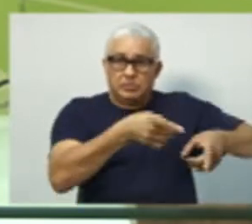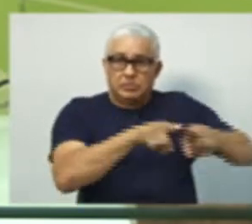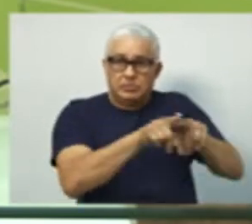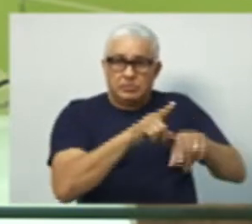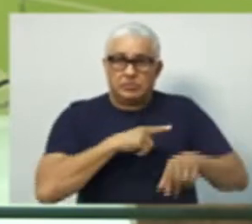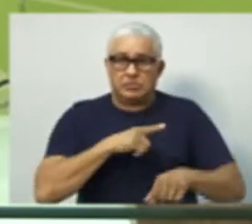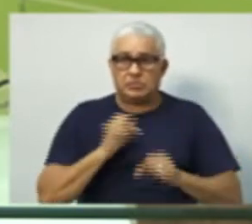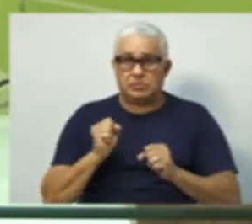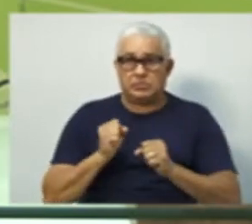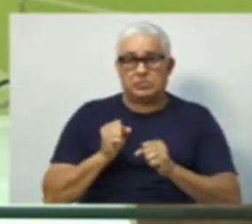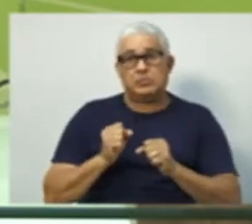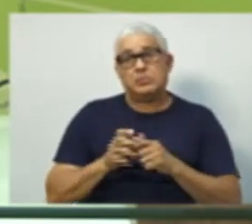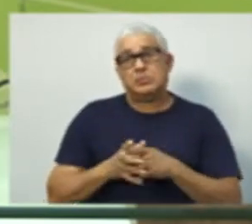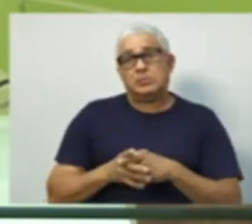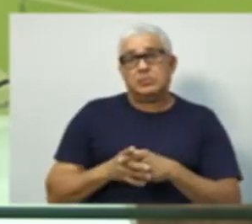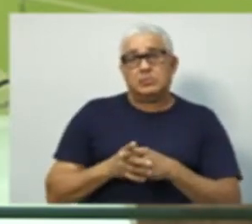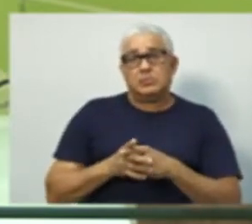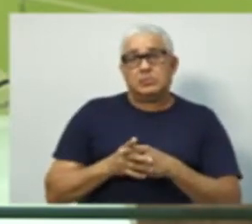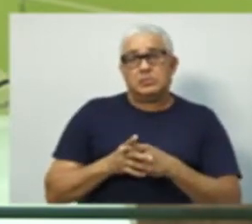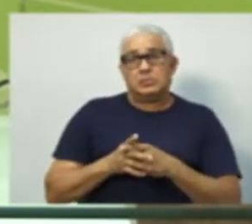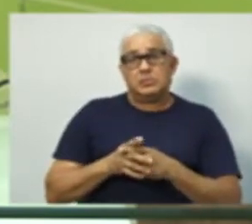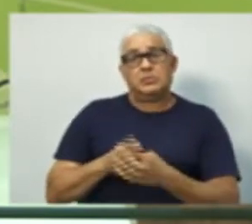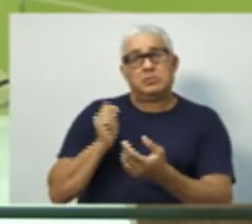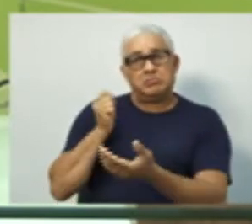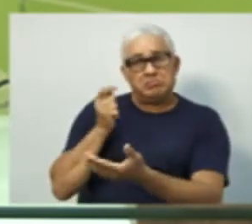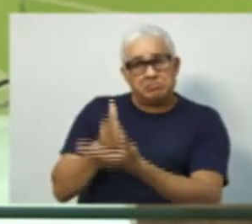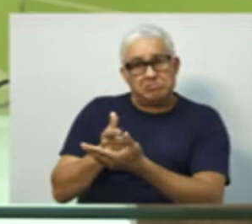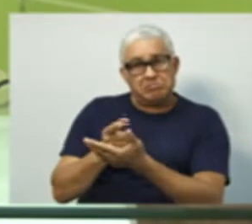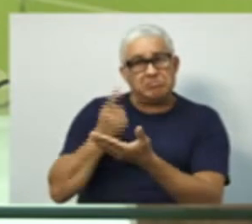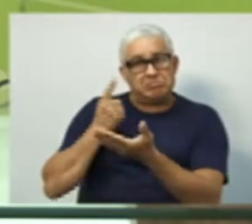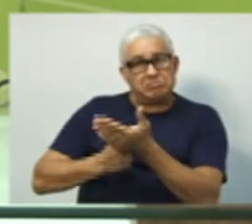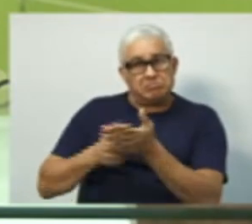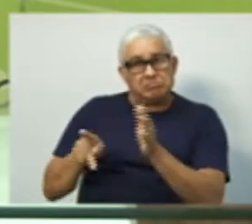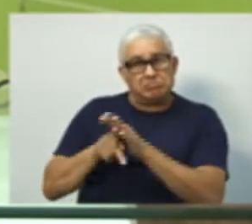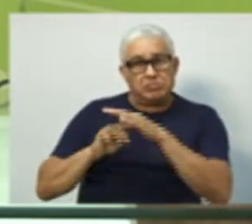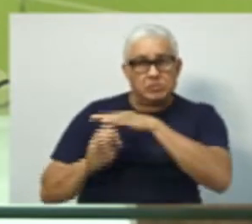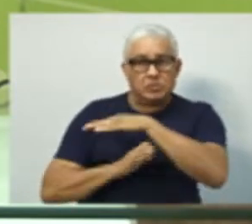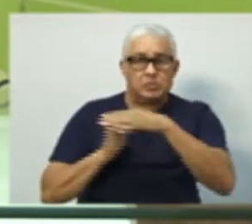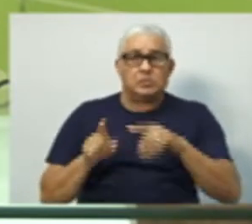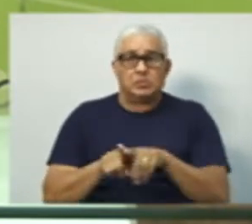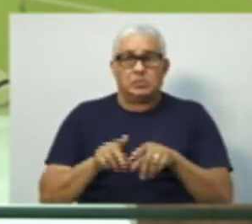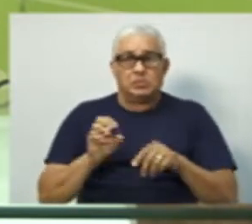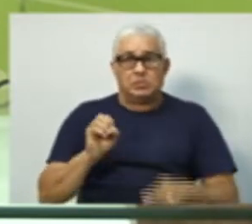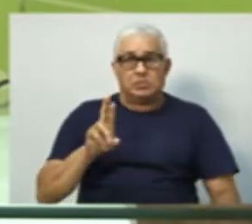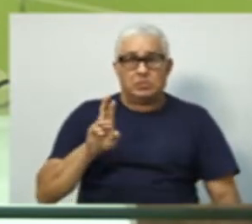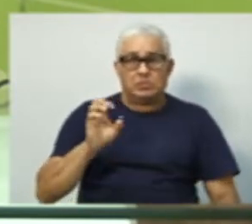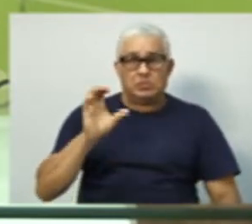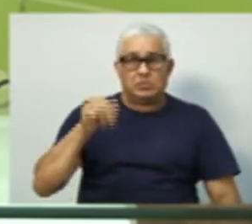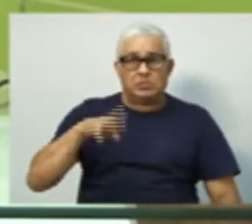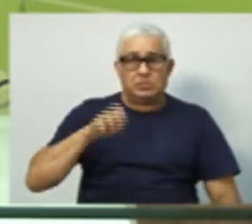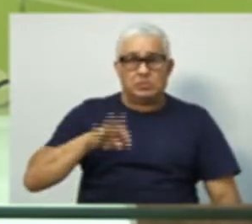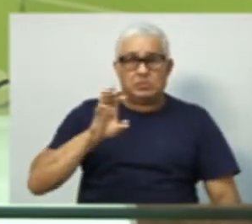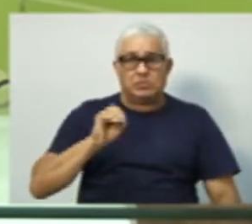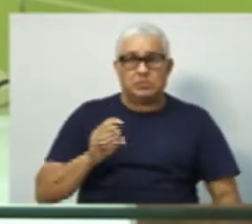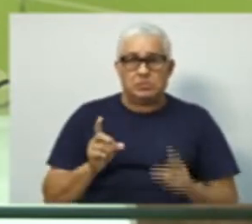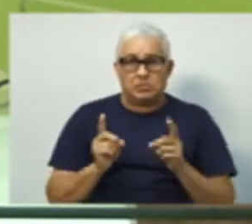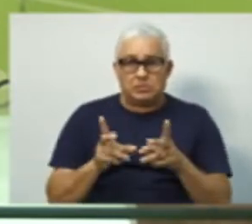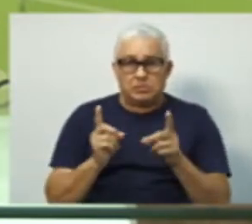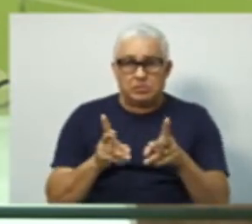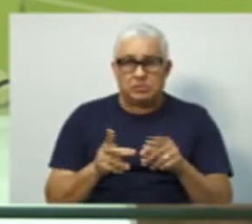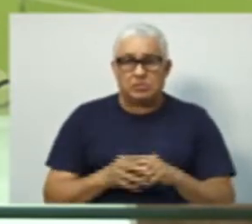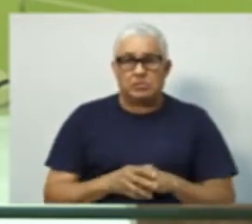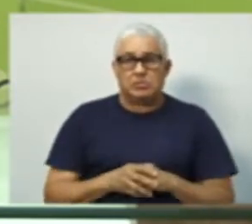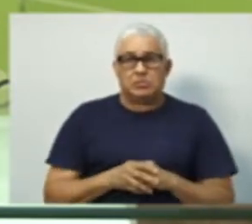carga tributária, funcionários, com tecido. Tá certo? Então é preciso que o quê? O orçamento seja feito para um período curto e